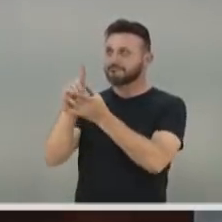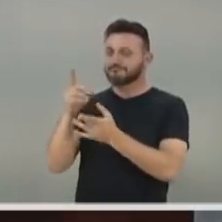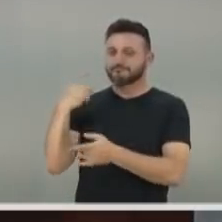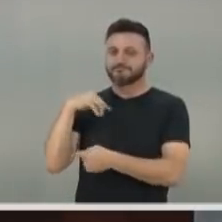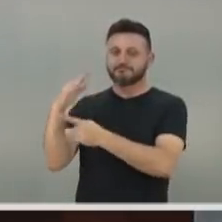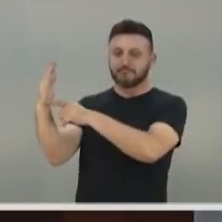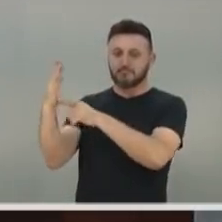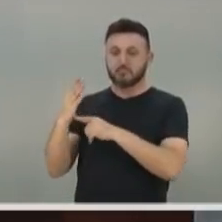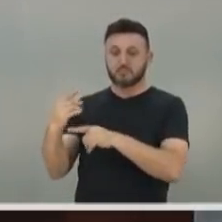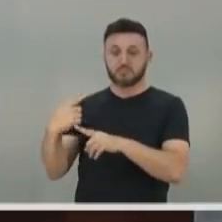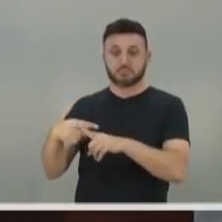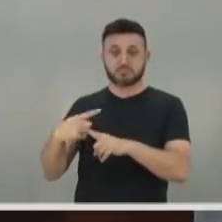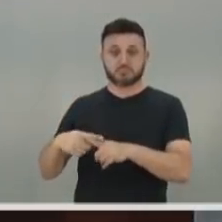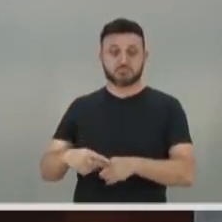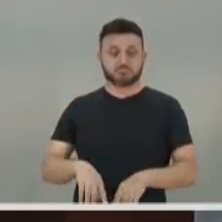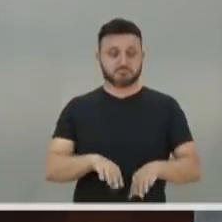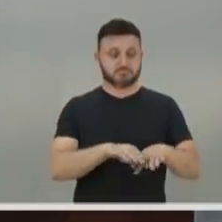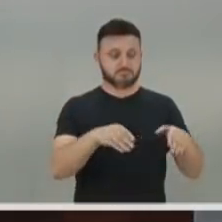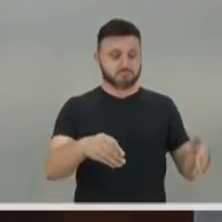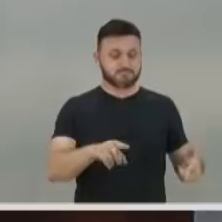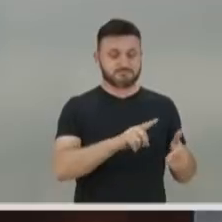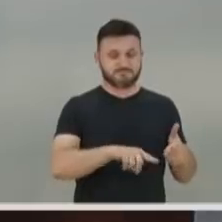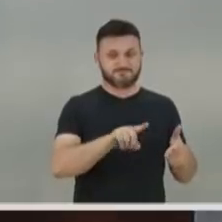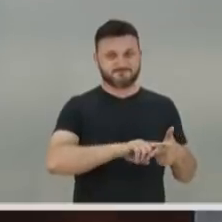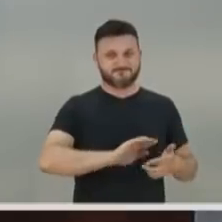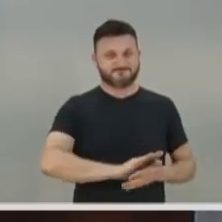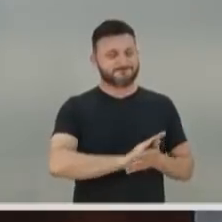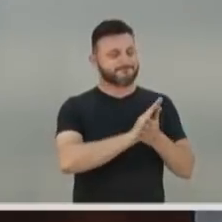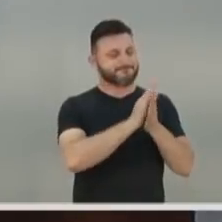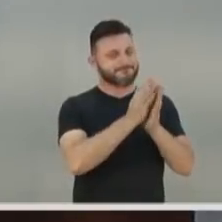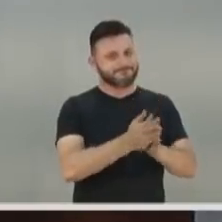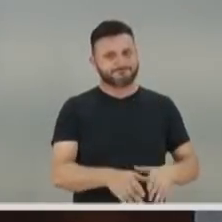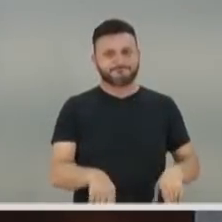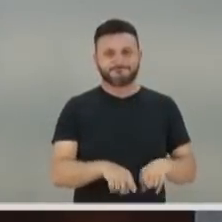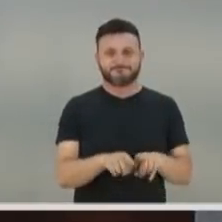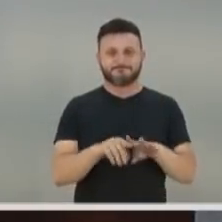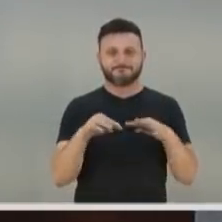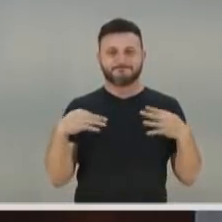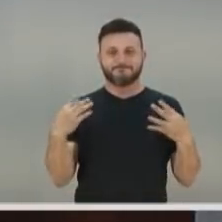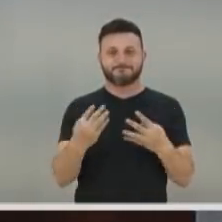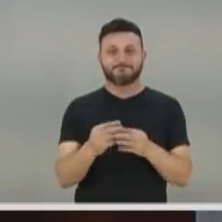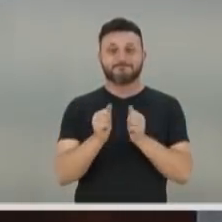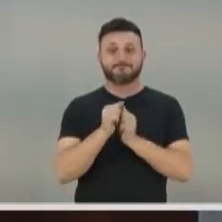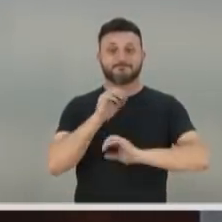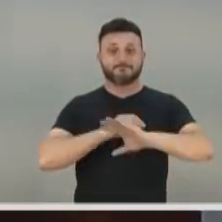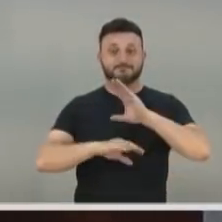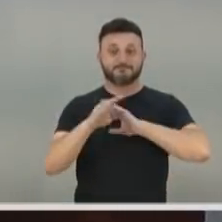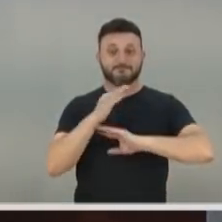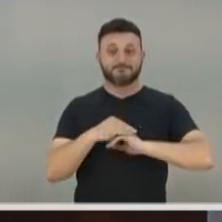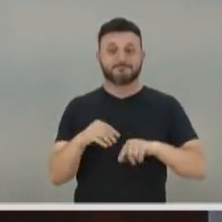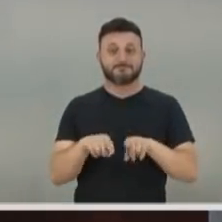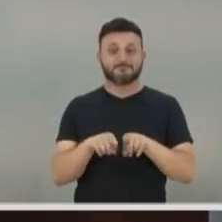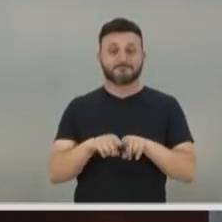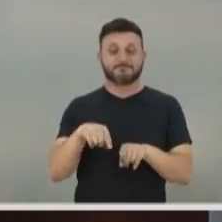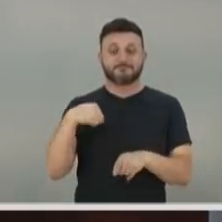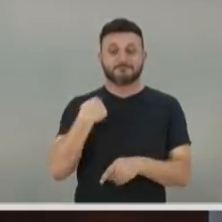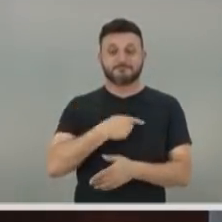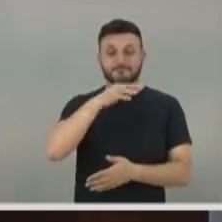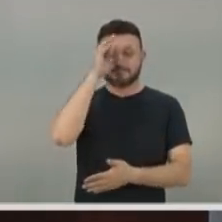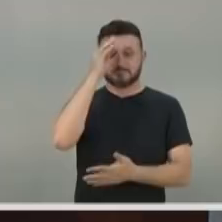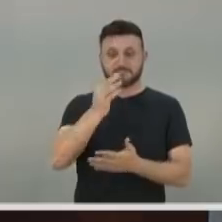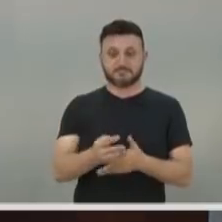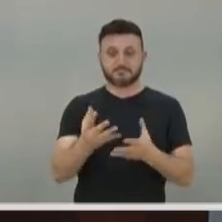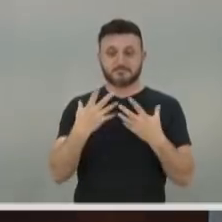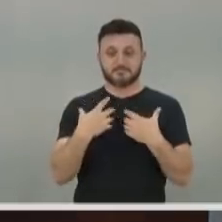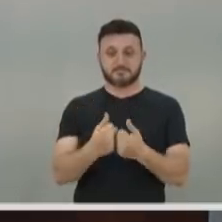para derrubar as muralhas da nossa vida e da nossa família. Com nosso canto e com a nossa fé, acolhamos a